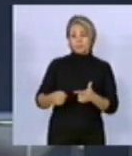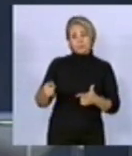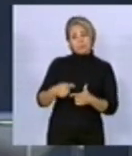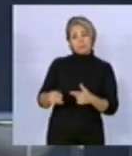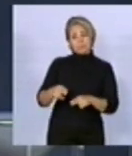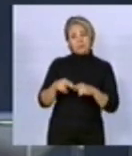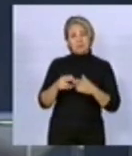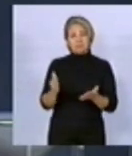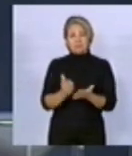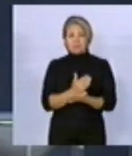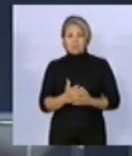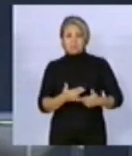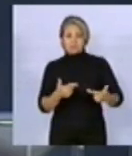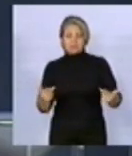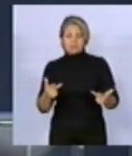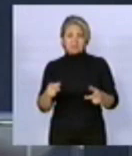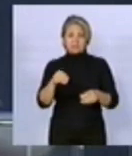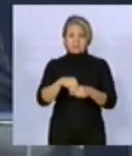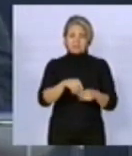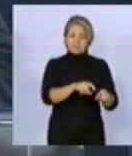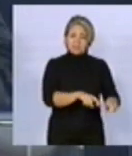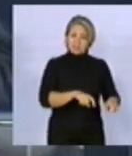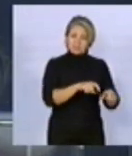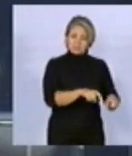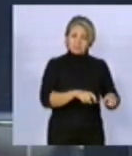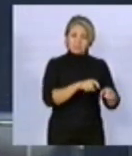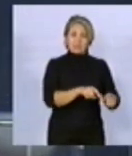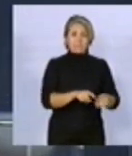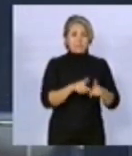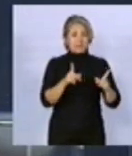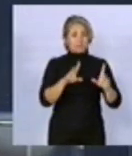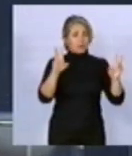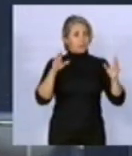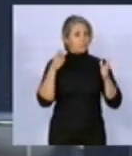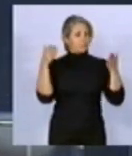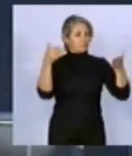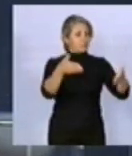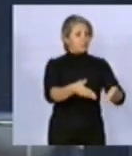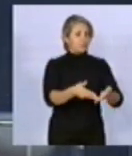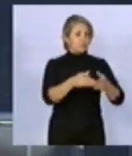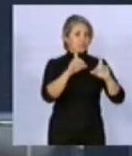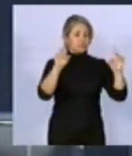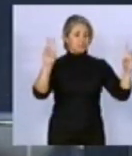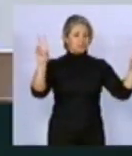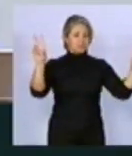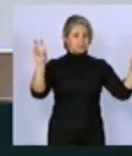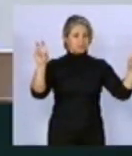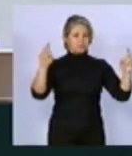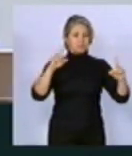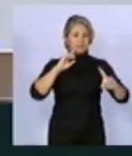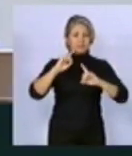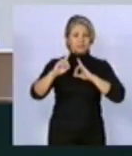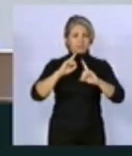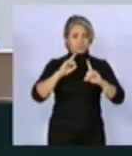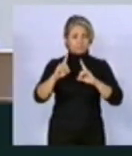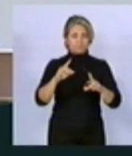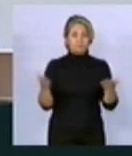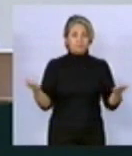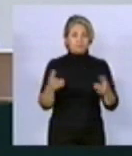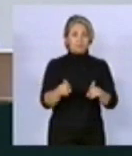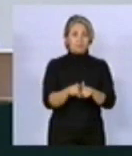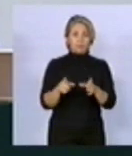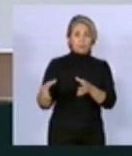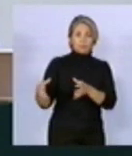a algumas condições macroeconômicas mas que não é o foco dessa discussão agora o setor sucroenergético é um